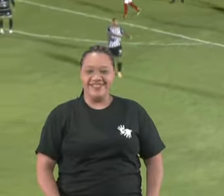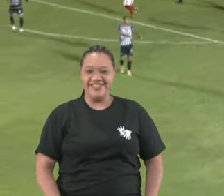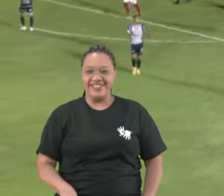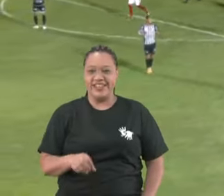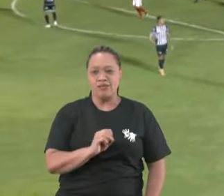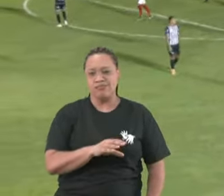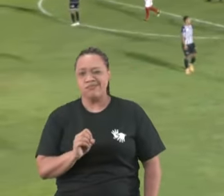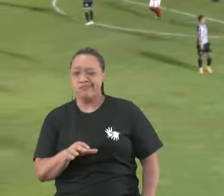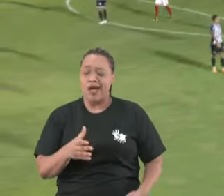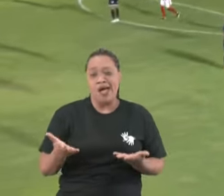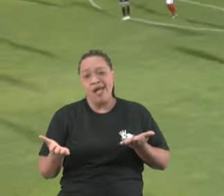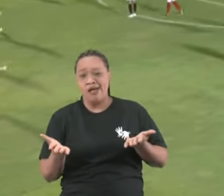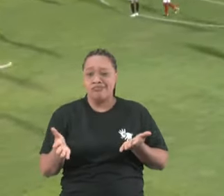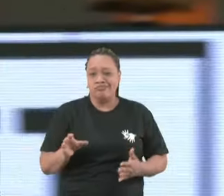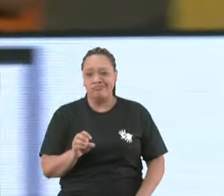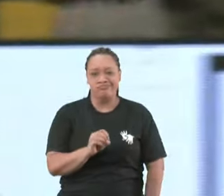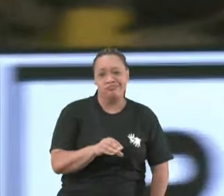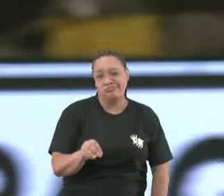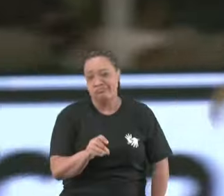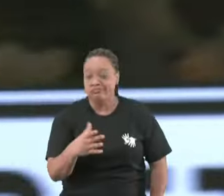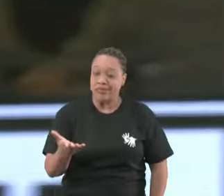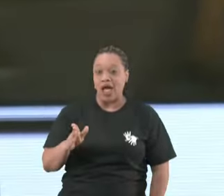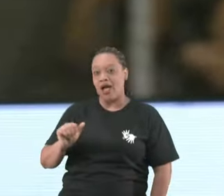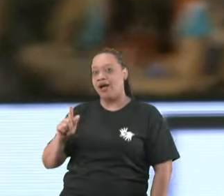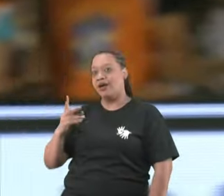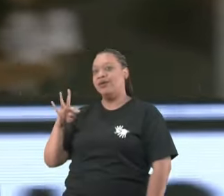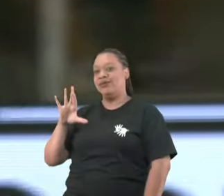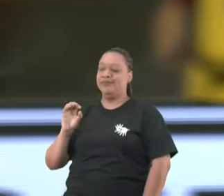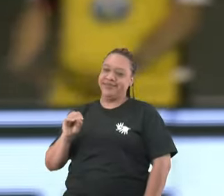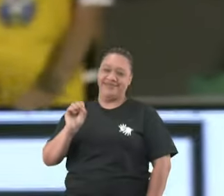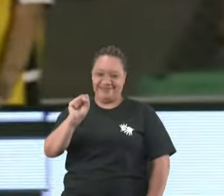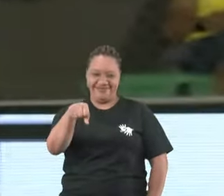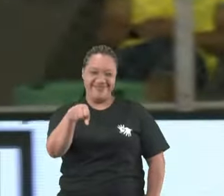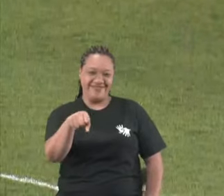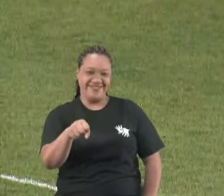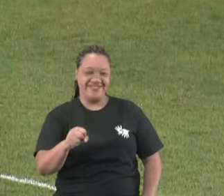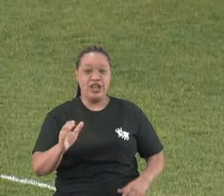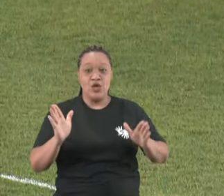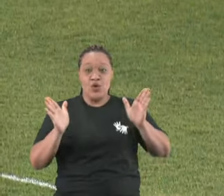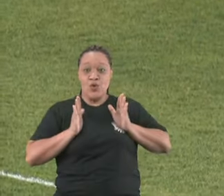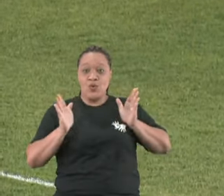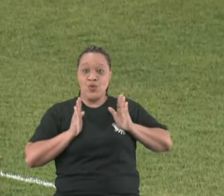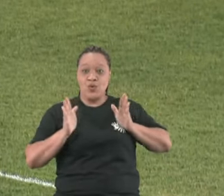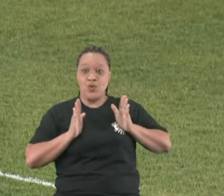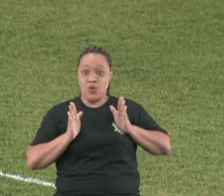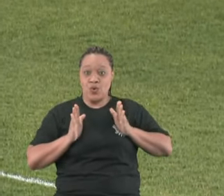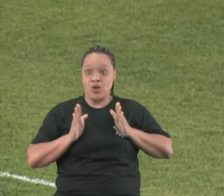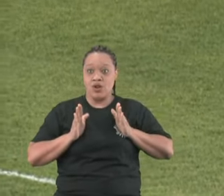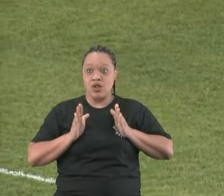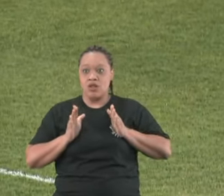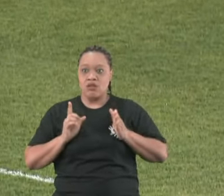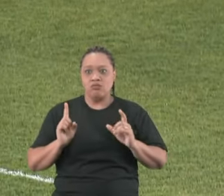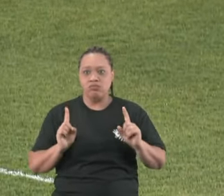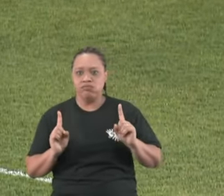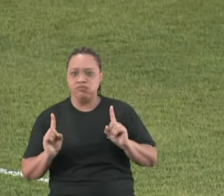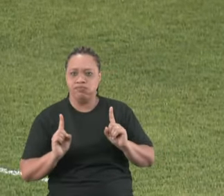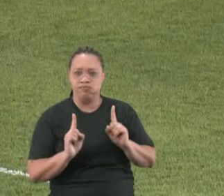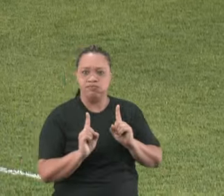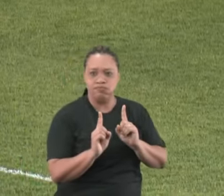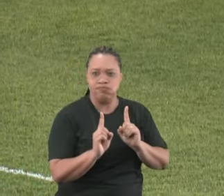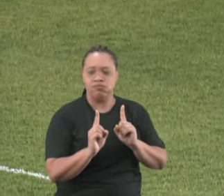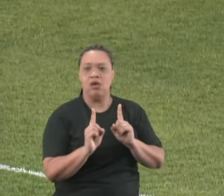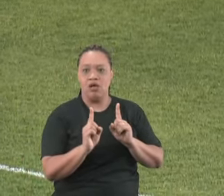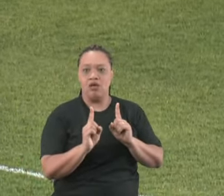É mais ou menos por aí, Alberto Oliveira? É, bem por aí. Quer adiantar seu voto, então? É, o jogo em